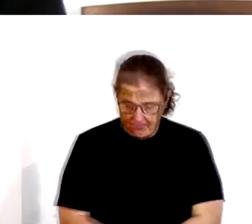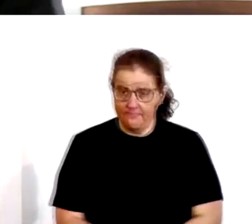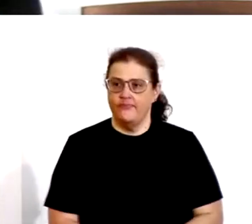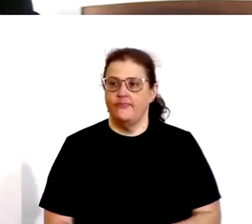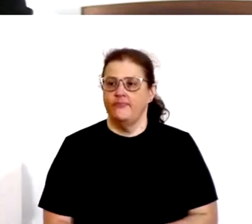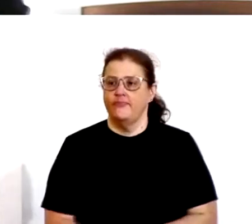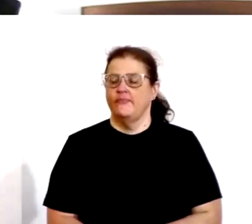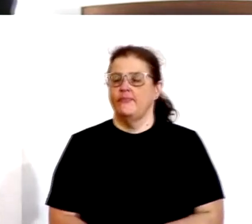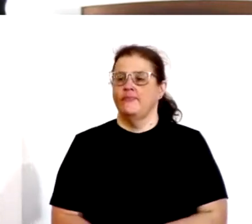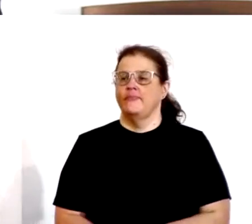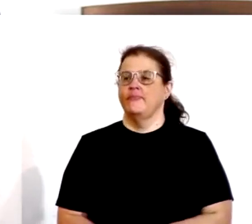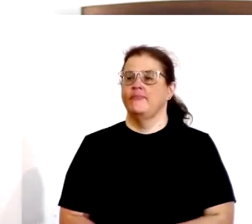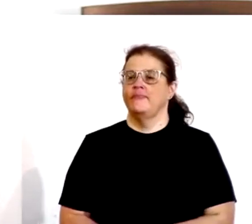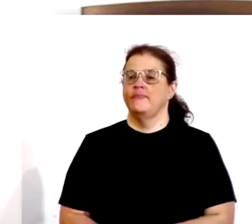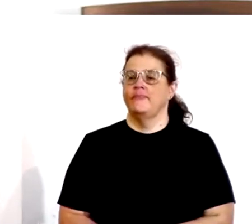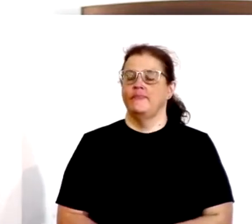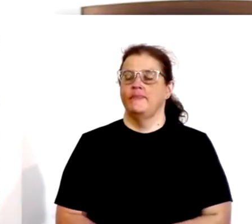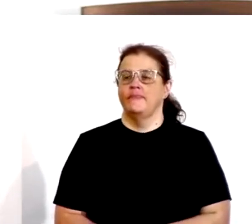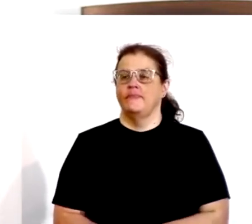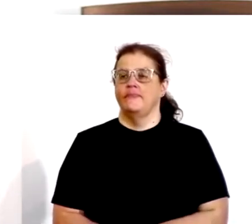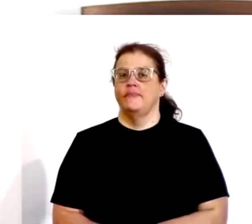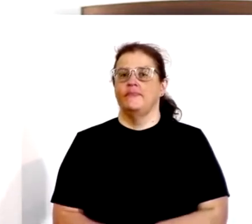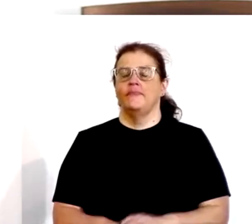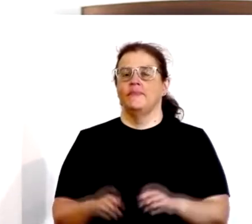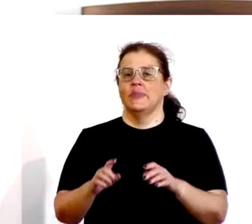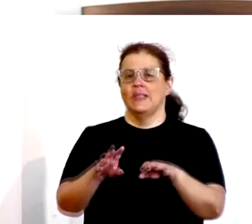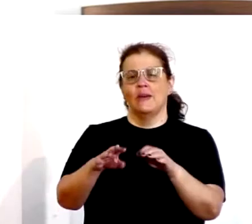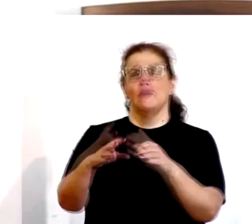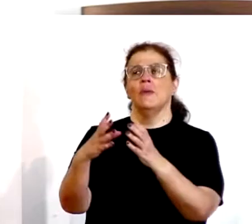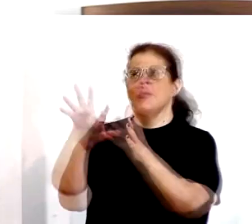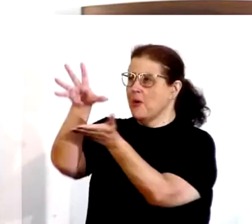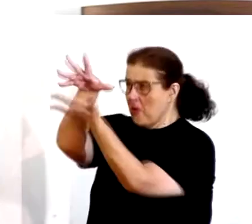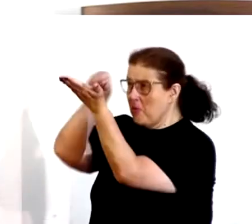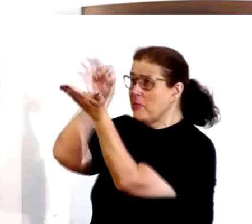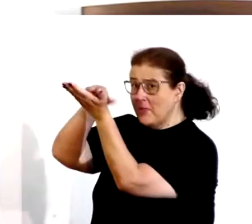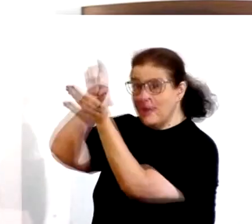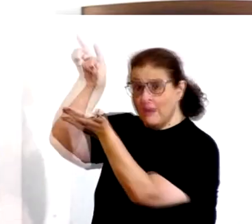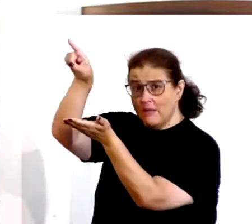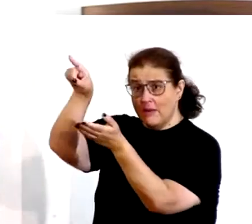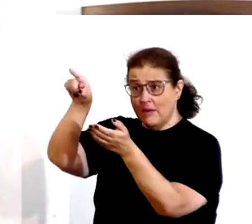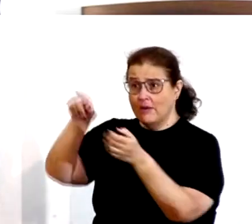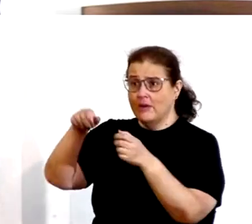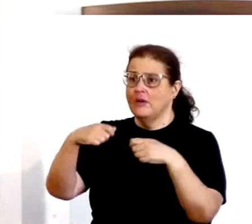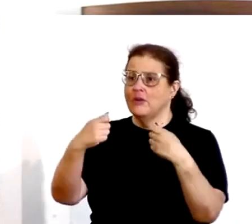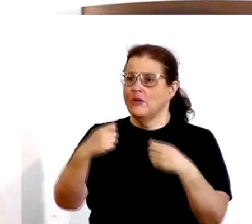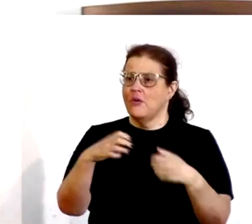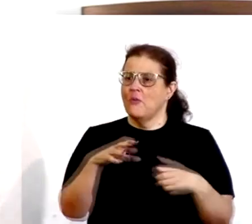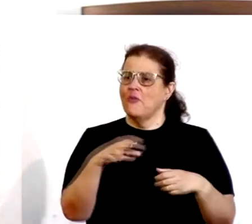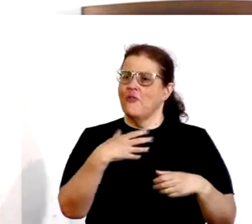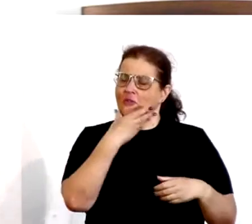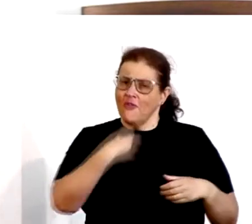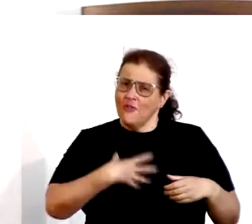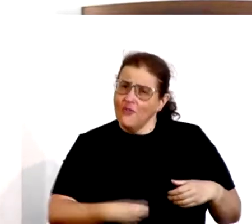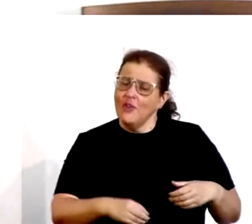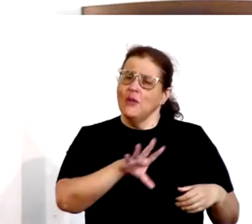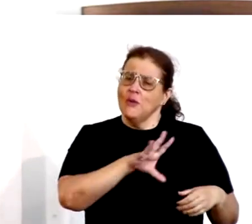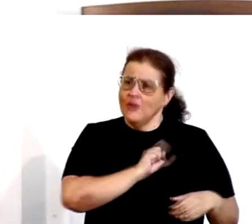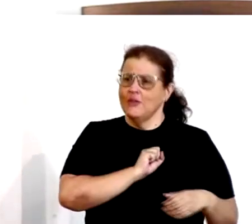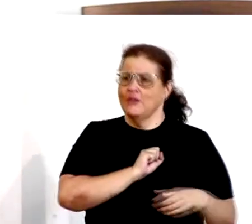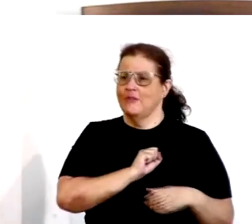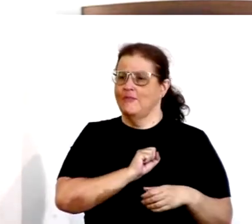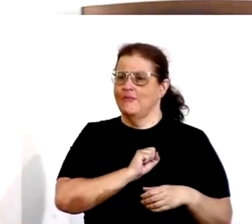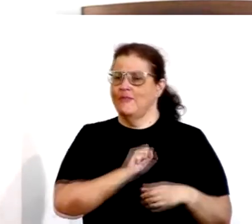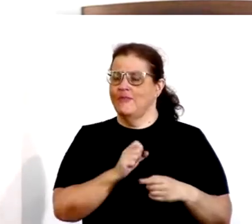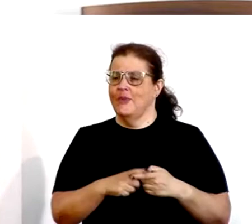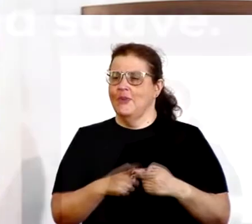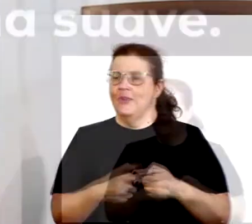Diz assim a palavra do nosso Deus: sede, pois, imitadores de Deus, como também filhos amados, e andai em amor,